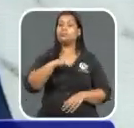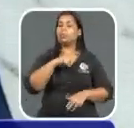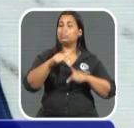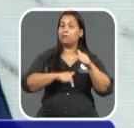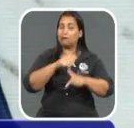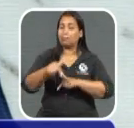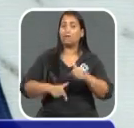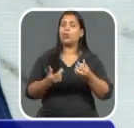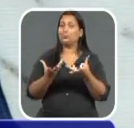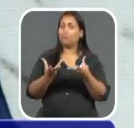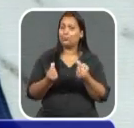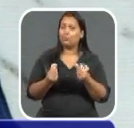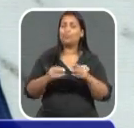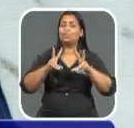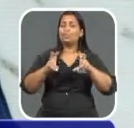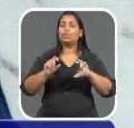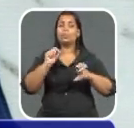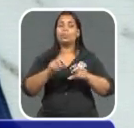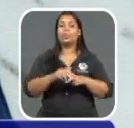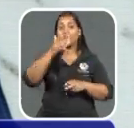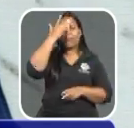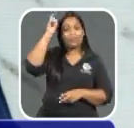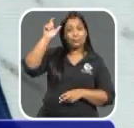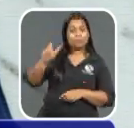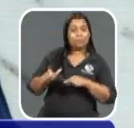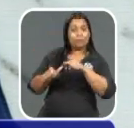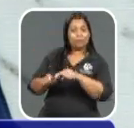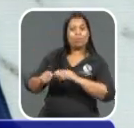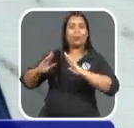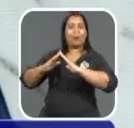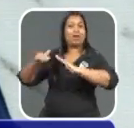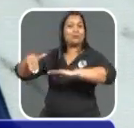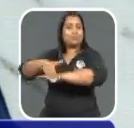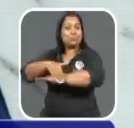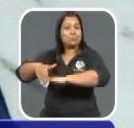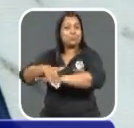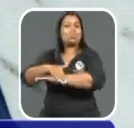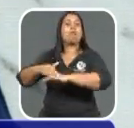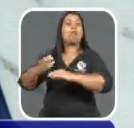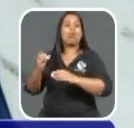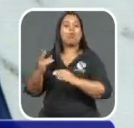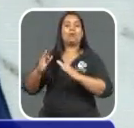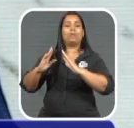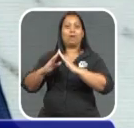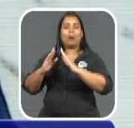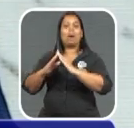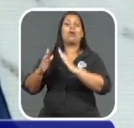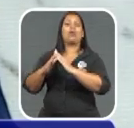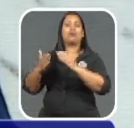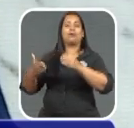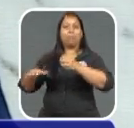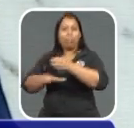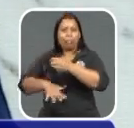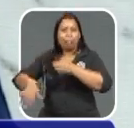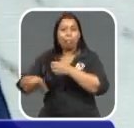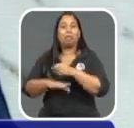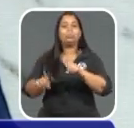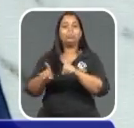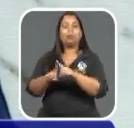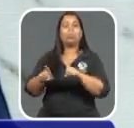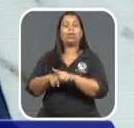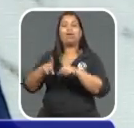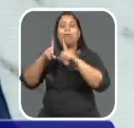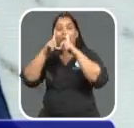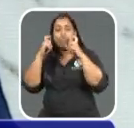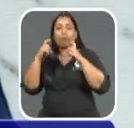trabalhado também bastante na questão das pessoas em situação de vulnerabilidade social e também vítimas de violência, né? Inclusive, alguns